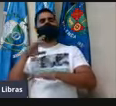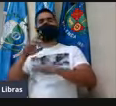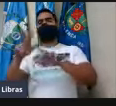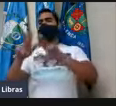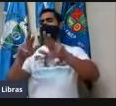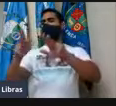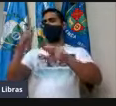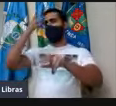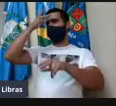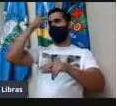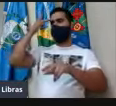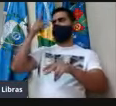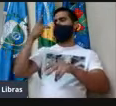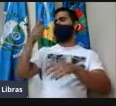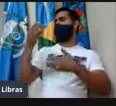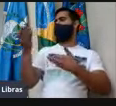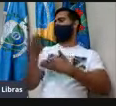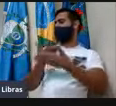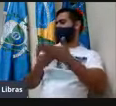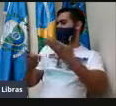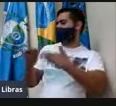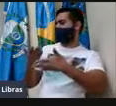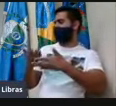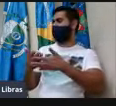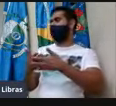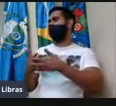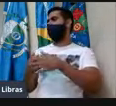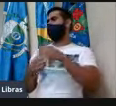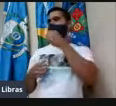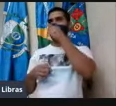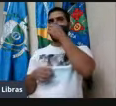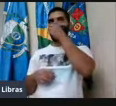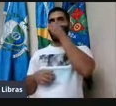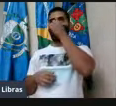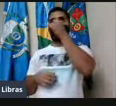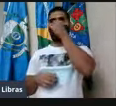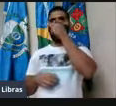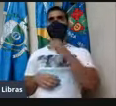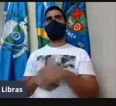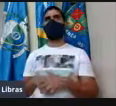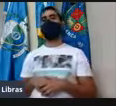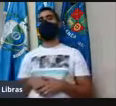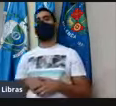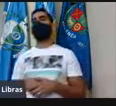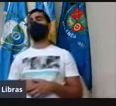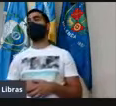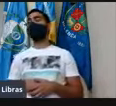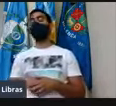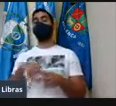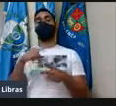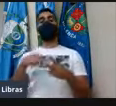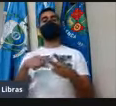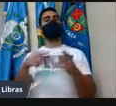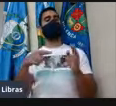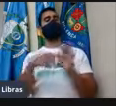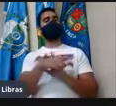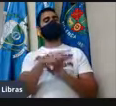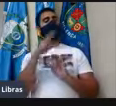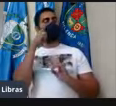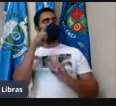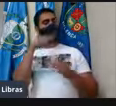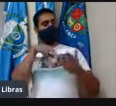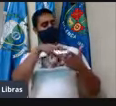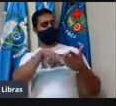muita gente reclamando do trato, da forma que foi feito. Essa é a minha primeira pergunta. A segunda, eu vi aqui nas receitas